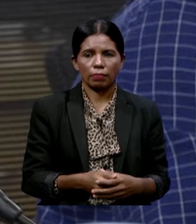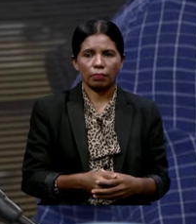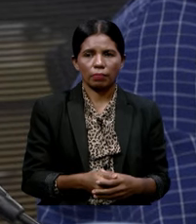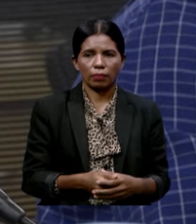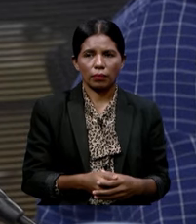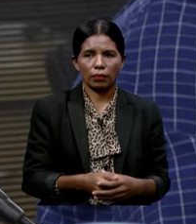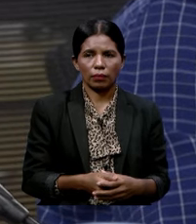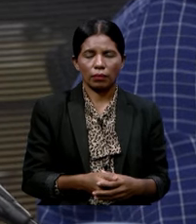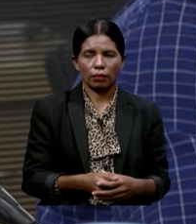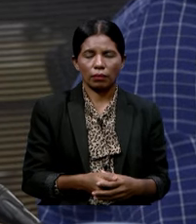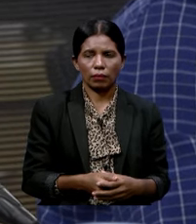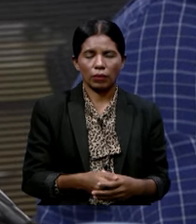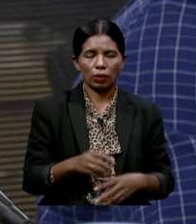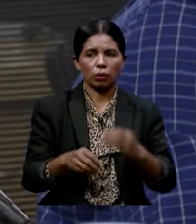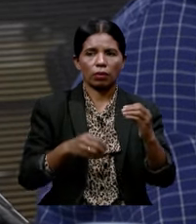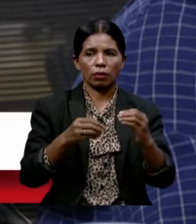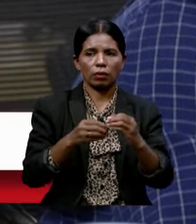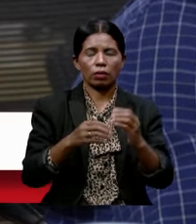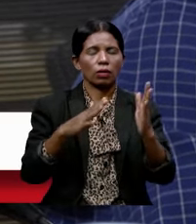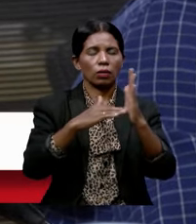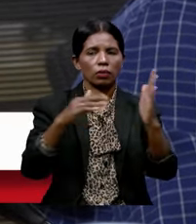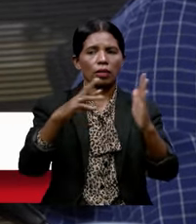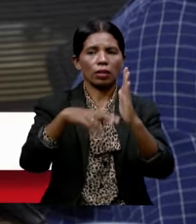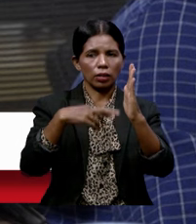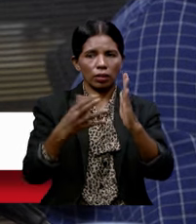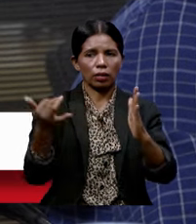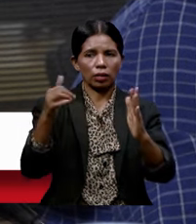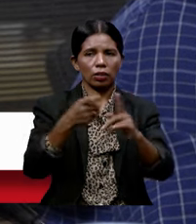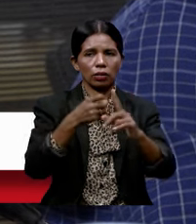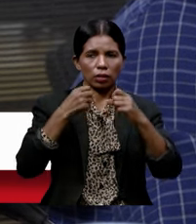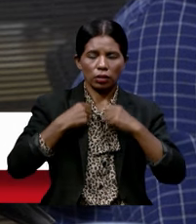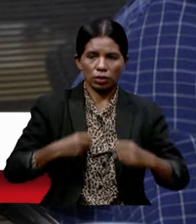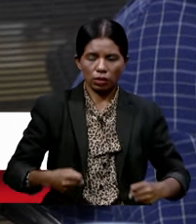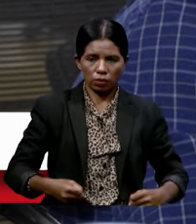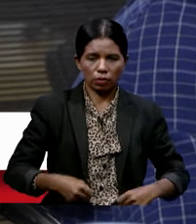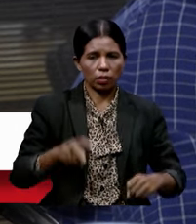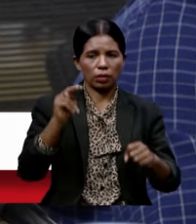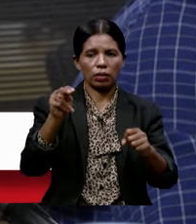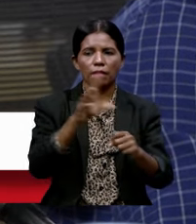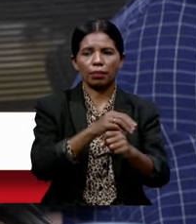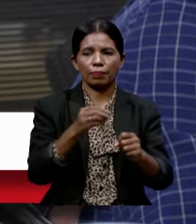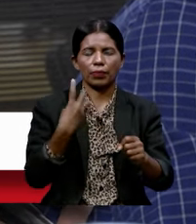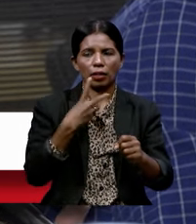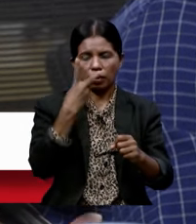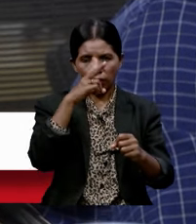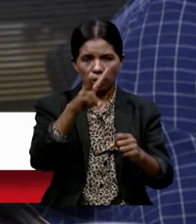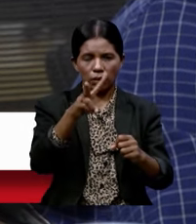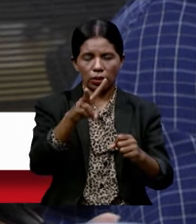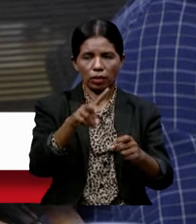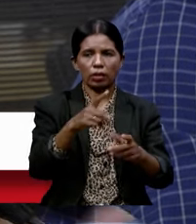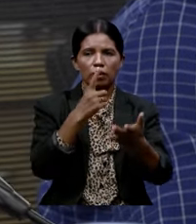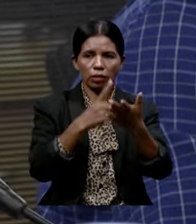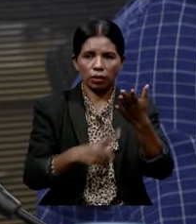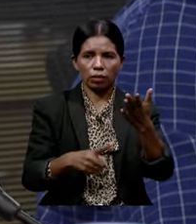nia será nia contra as regras balun nebe maka russo Saúde nia. Então itare ataca saída